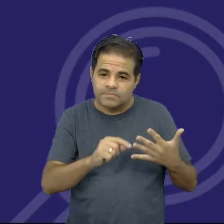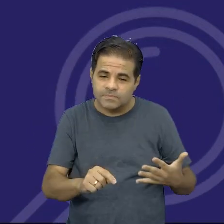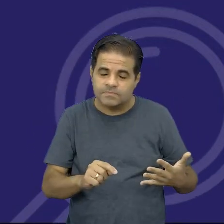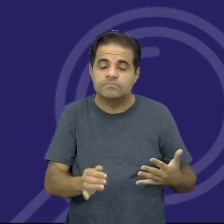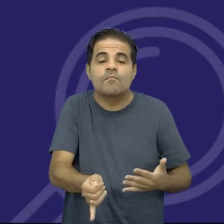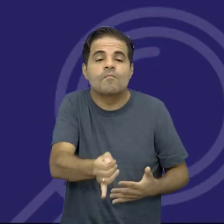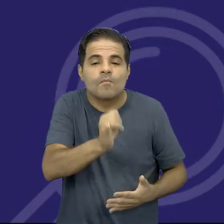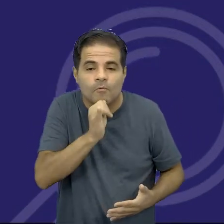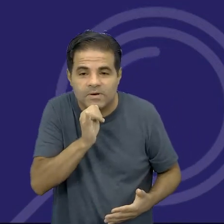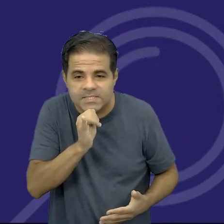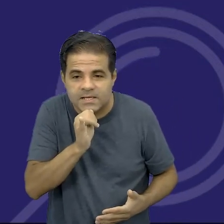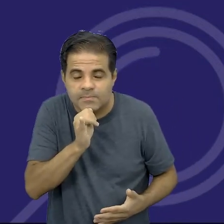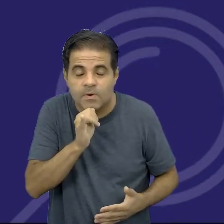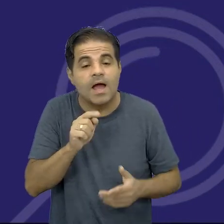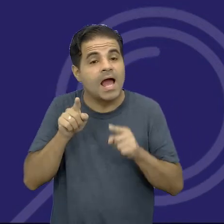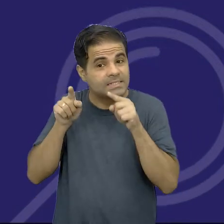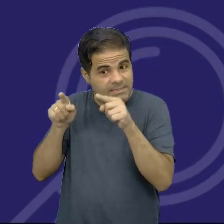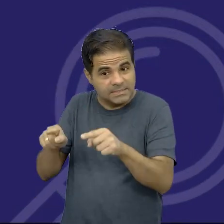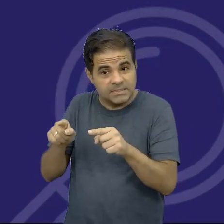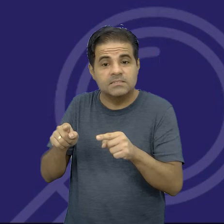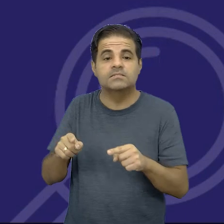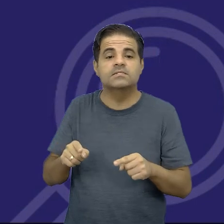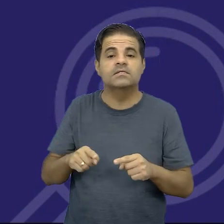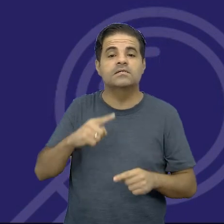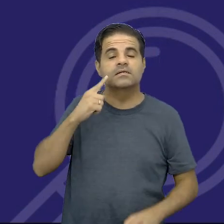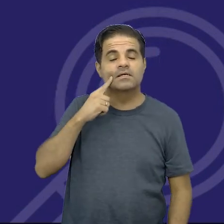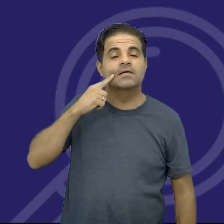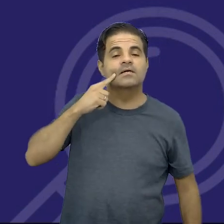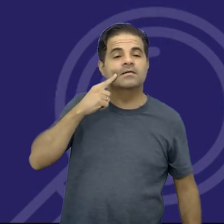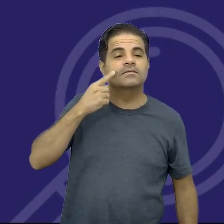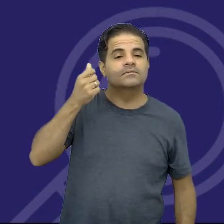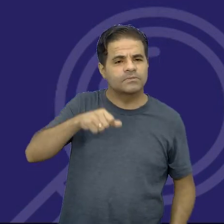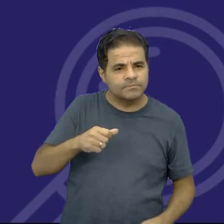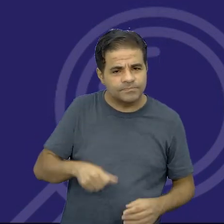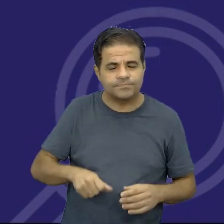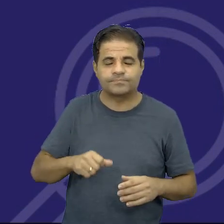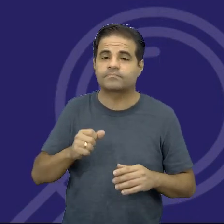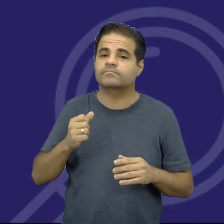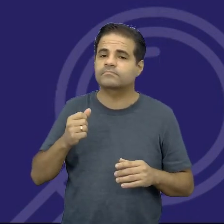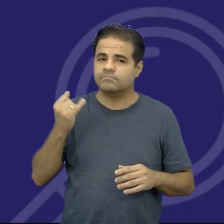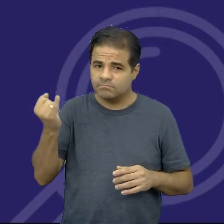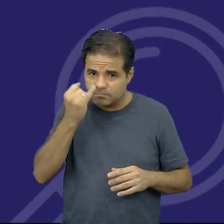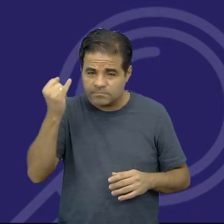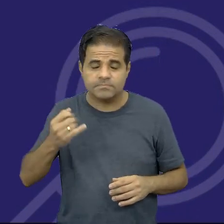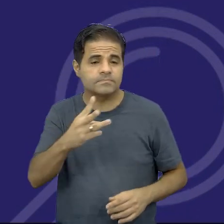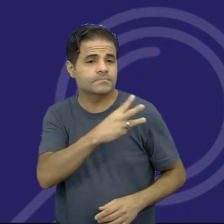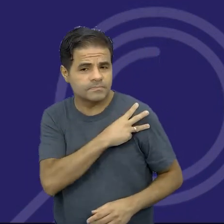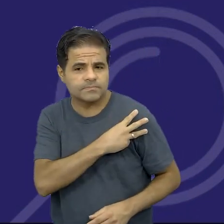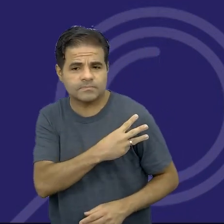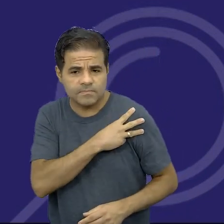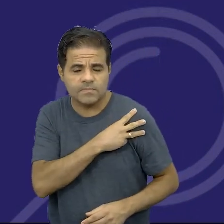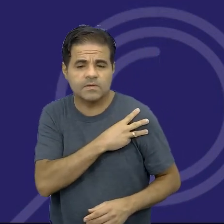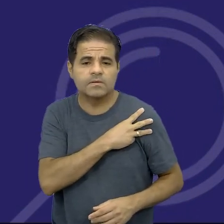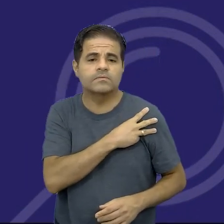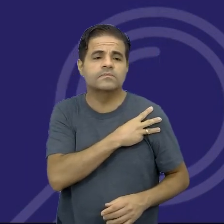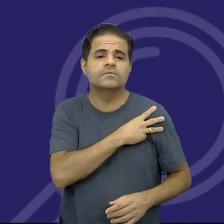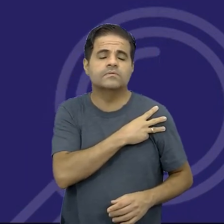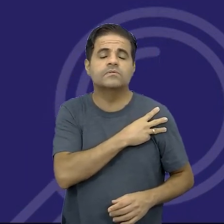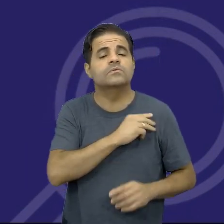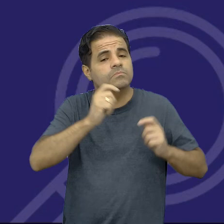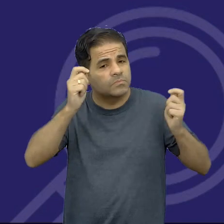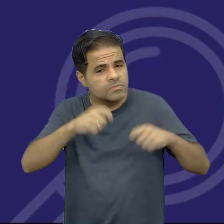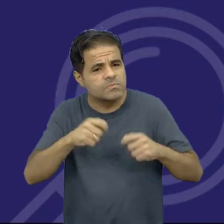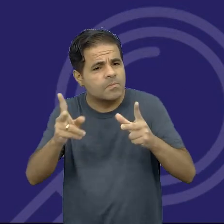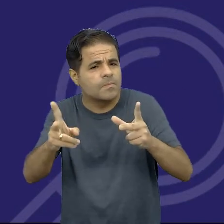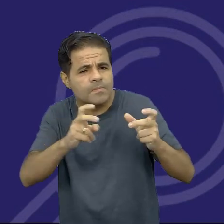por exemplo. Assim, ao trabalharmos a habilidade essencial da terceira série do ensino médio, nós